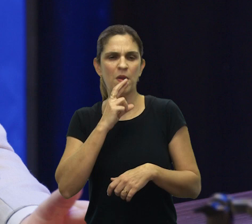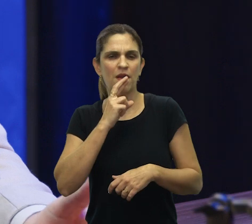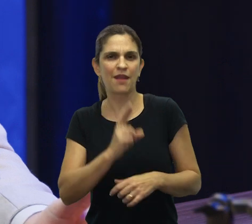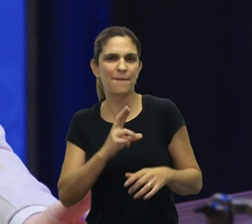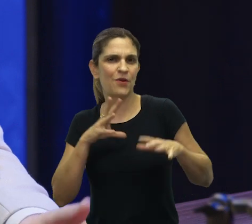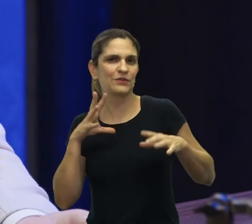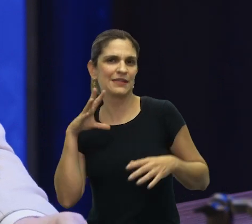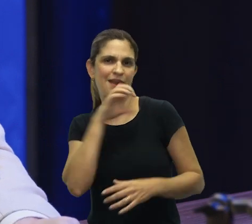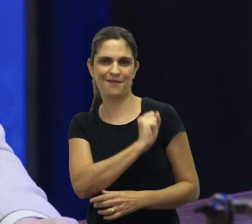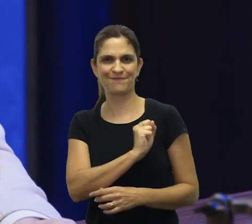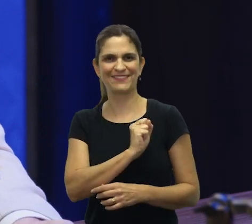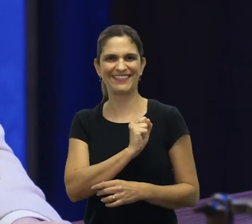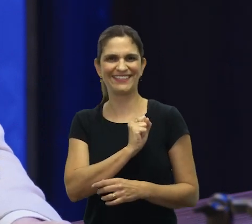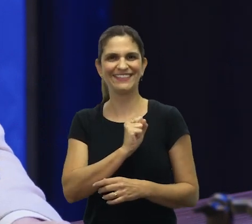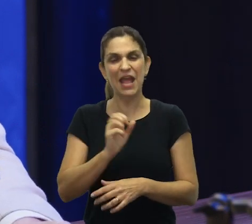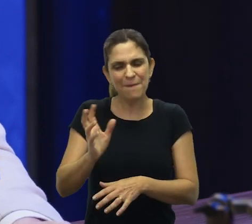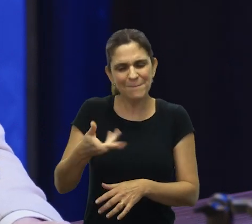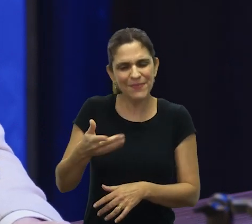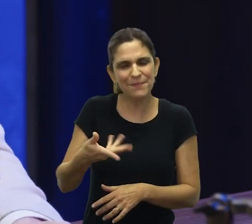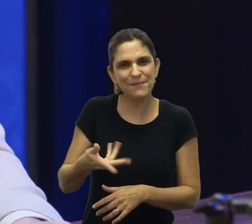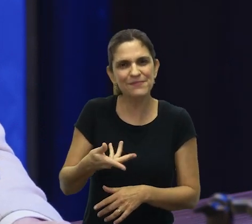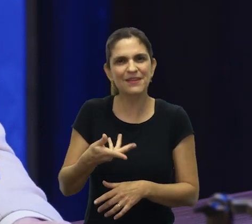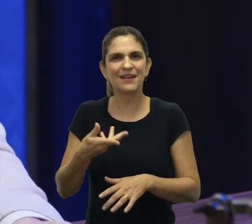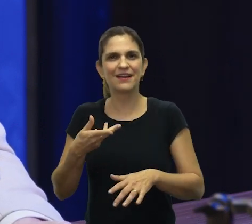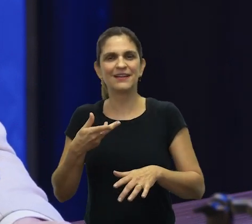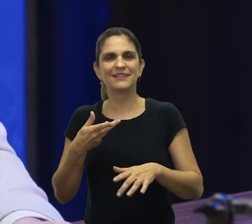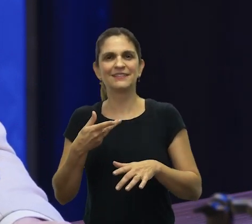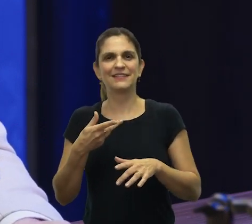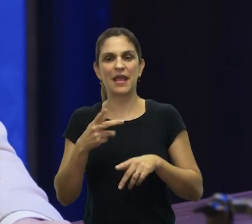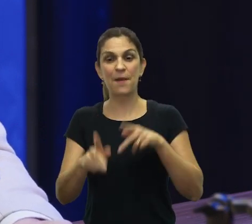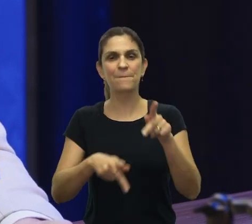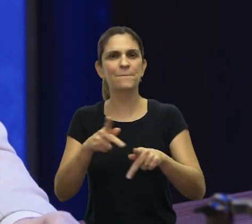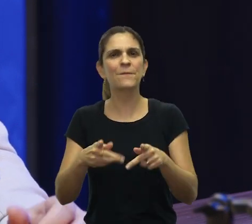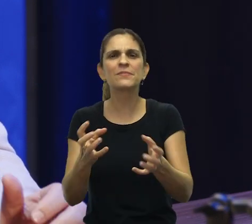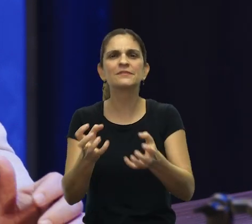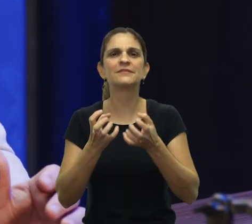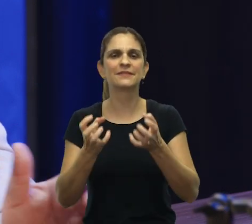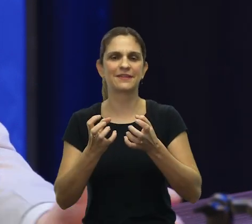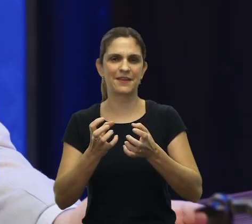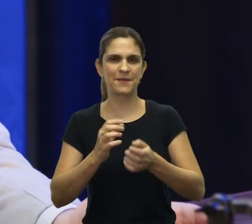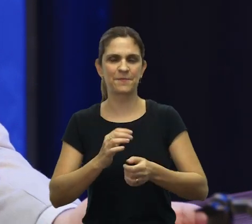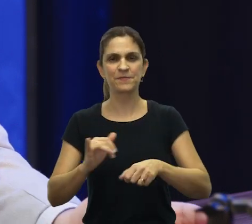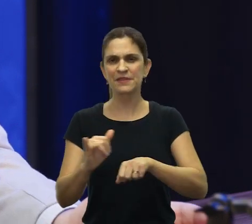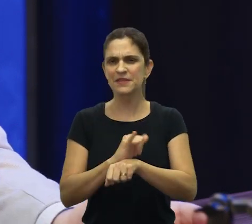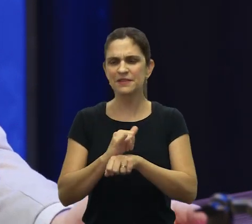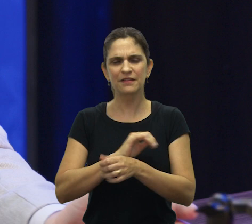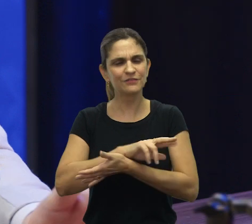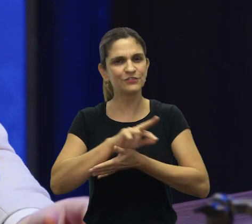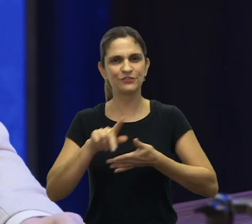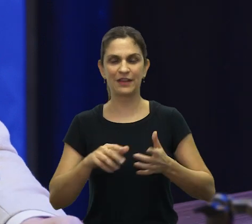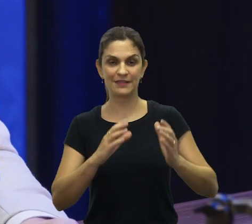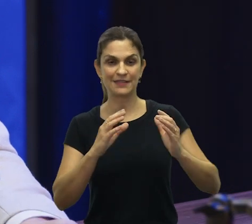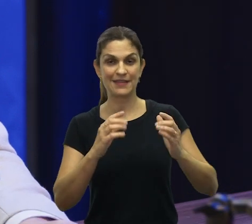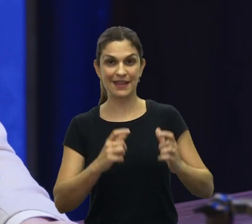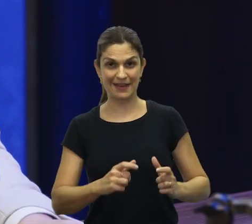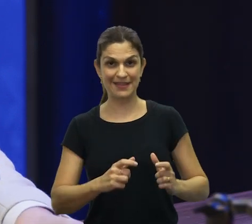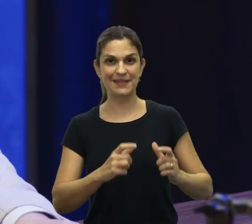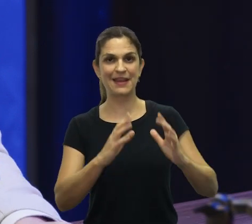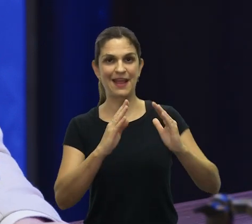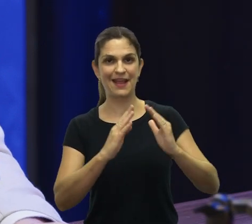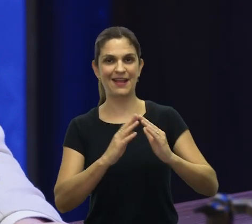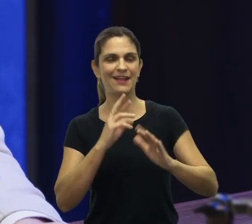precisa dar uma resposta para a população. A população está esperando isso. E isso é feito de várias maneiras. E a Casa